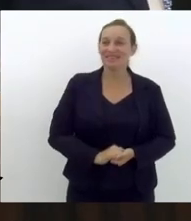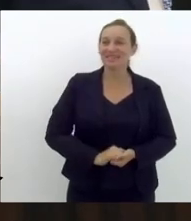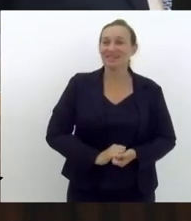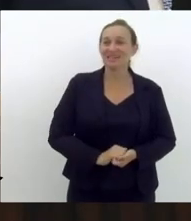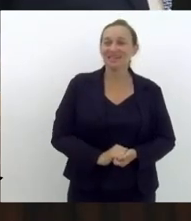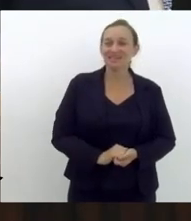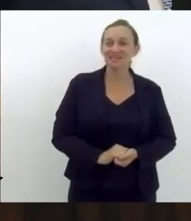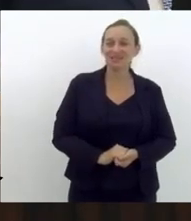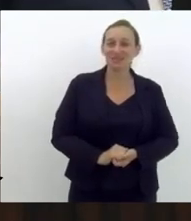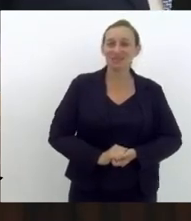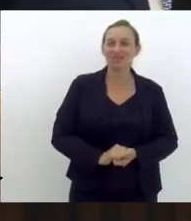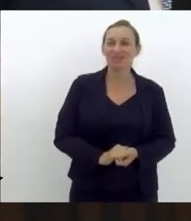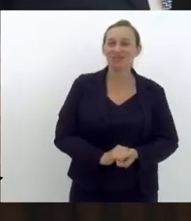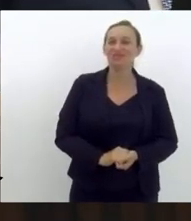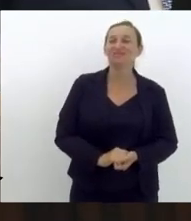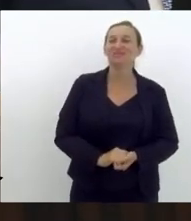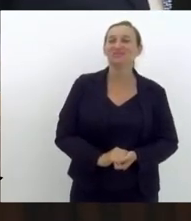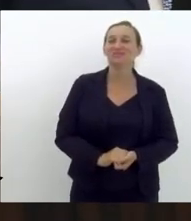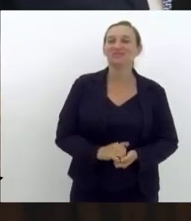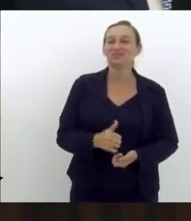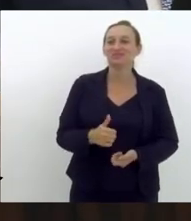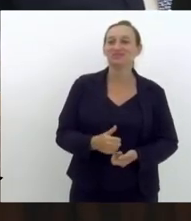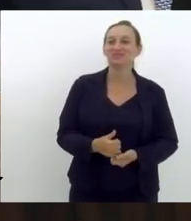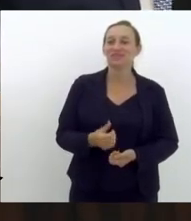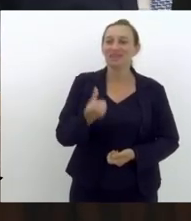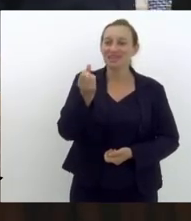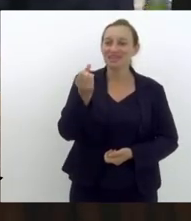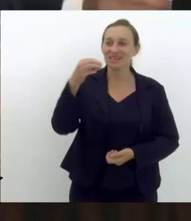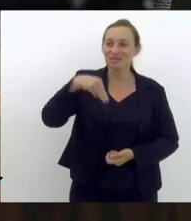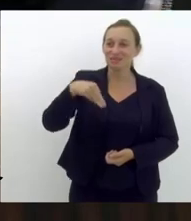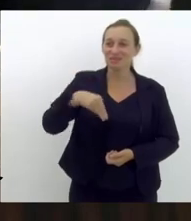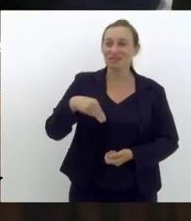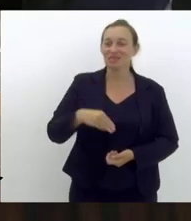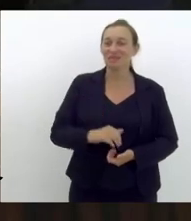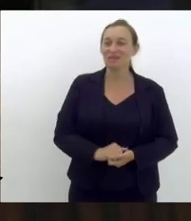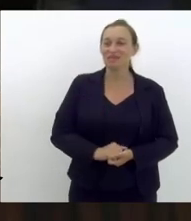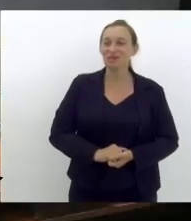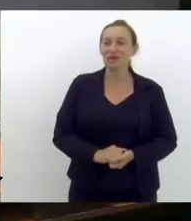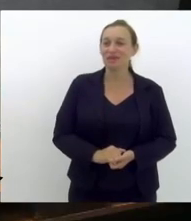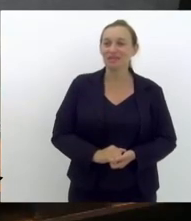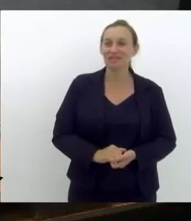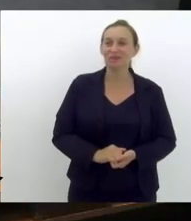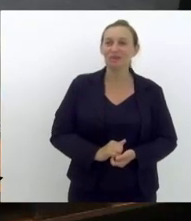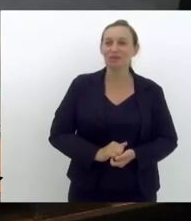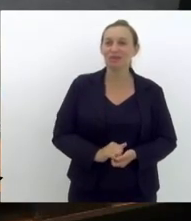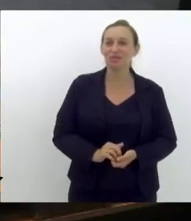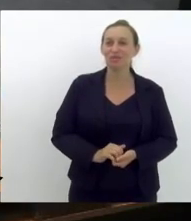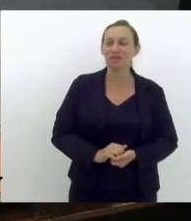que dispõe de 6 minutos e 30 segundos